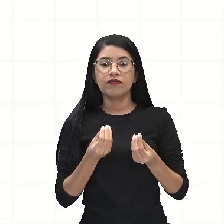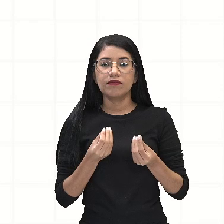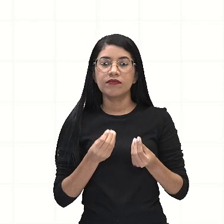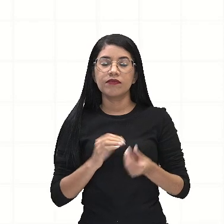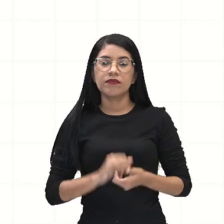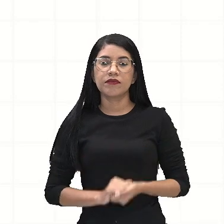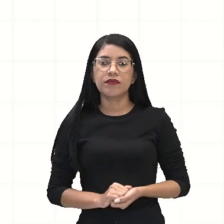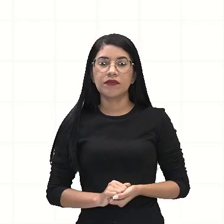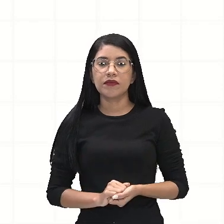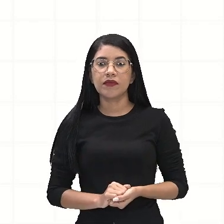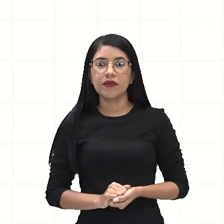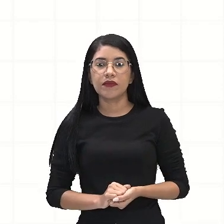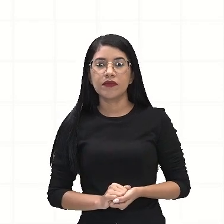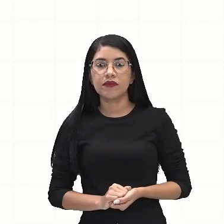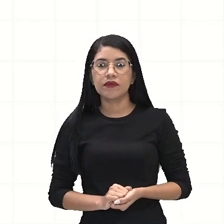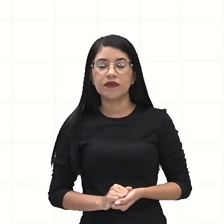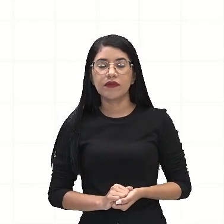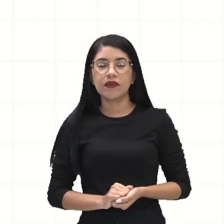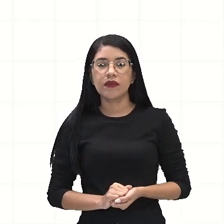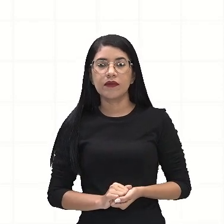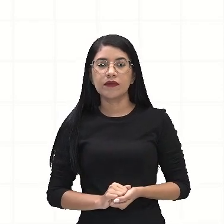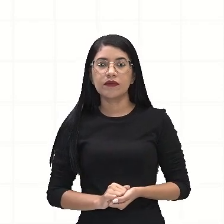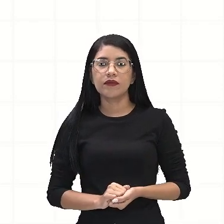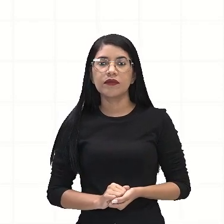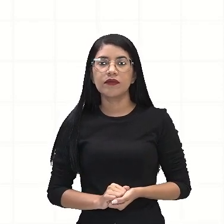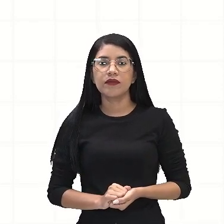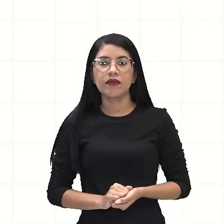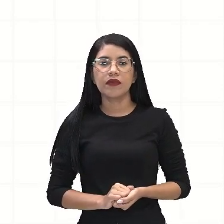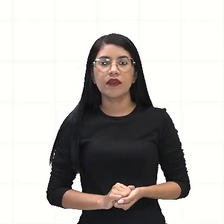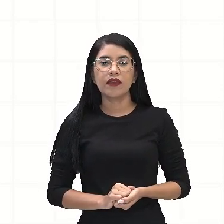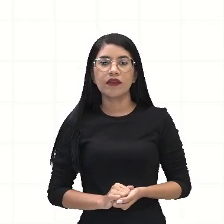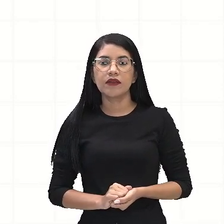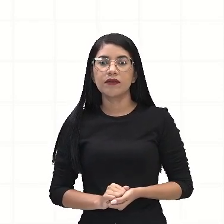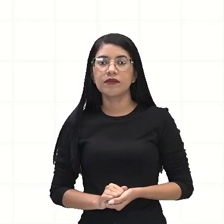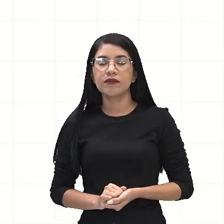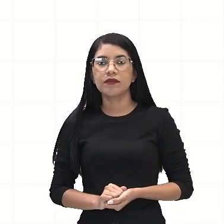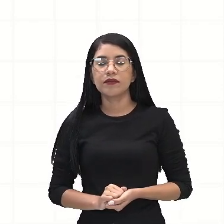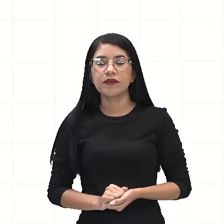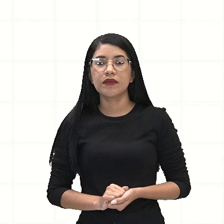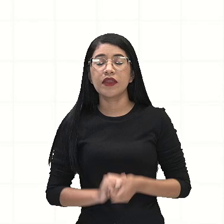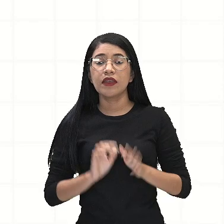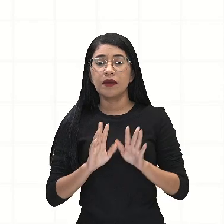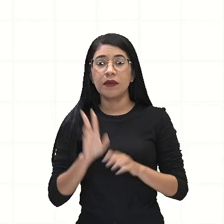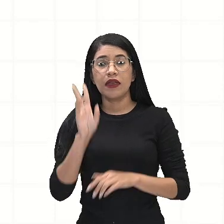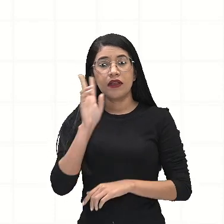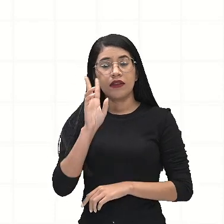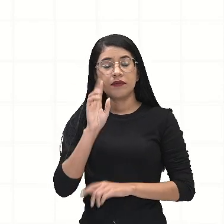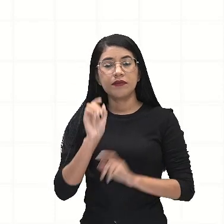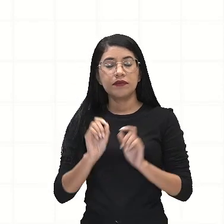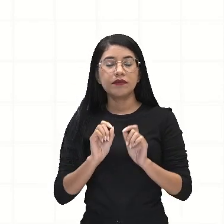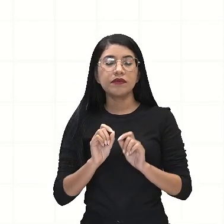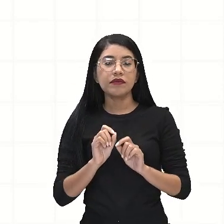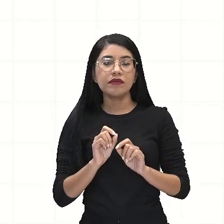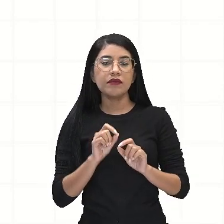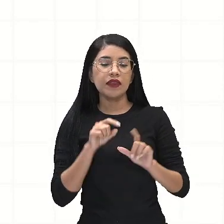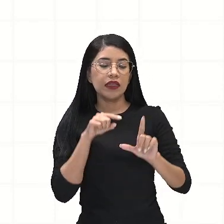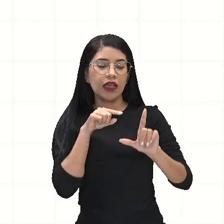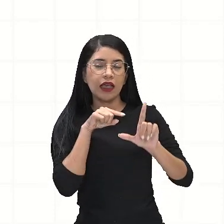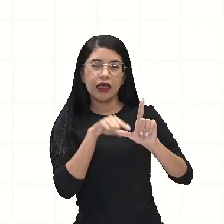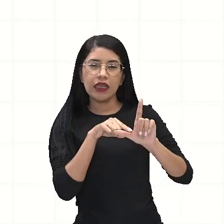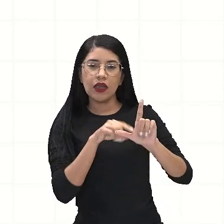esboçar esse gráfico aqui na nosso plano cartesiano. Lembrando, ó, aqui é o ponto 0,